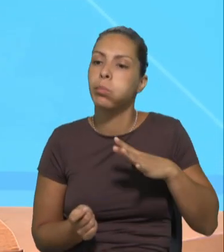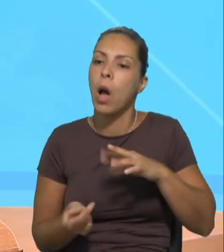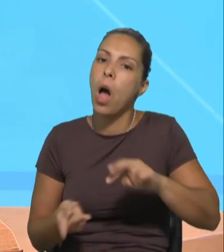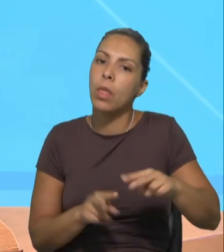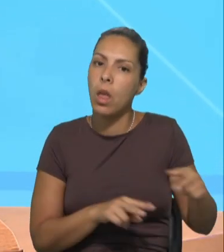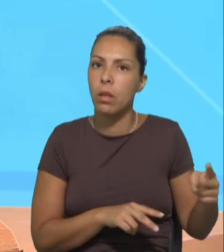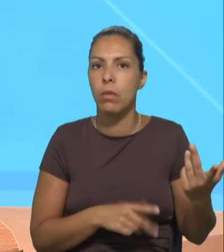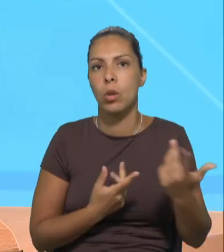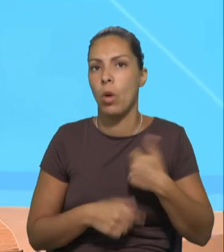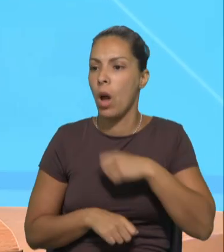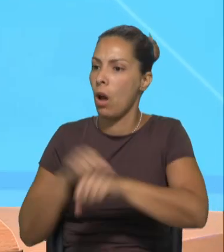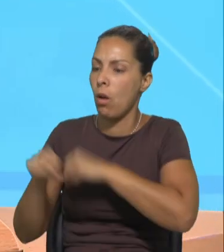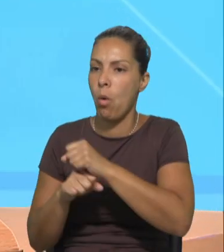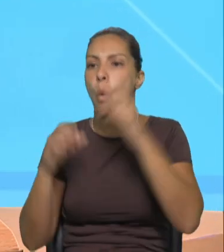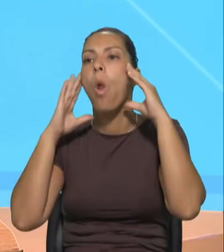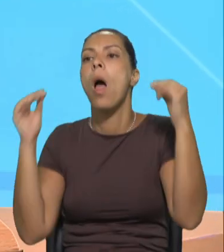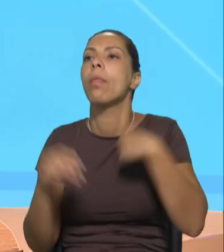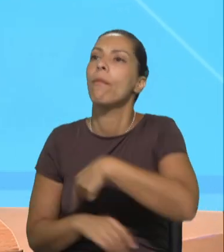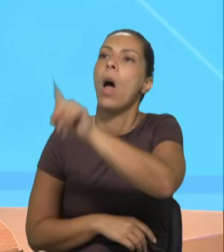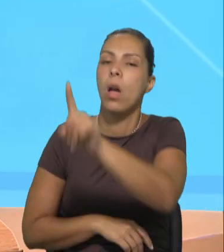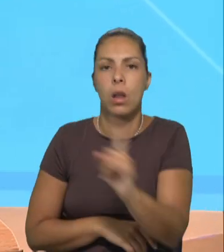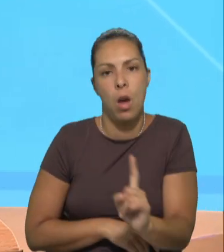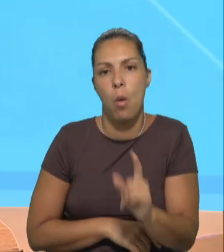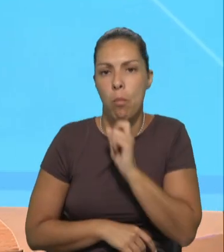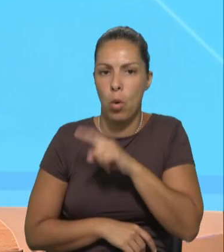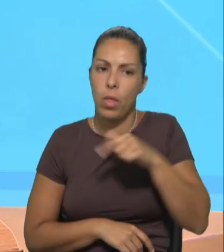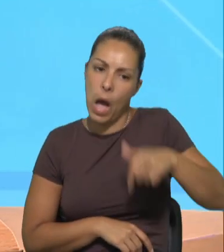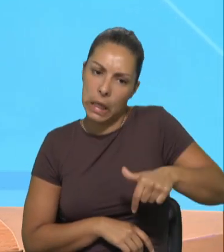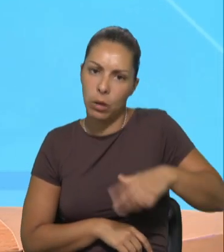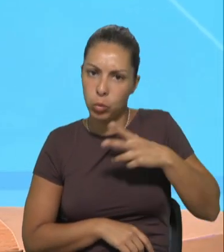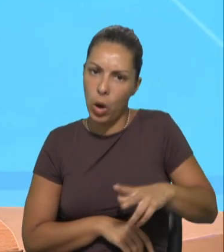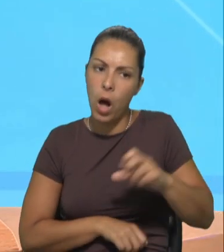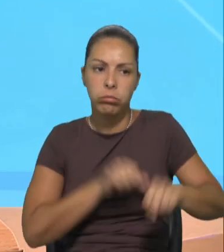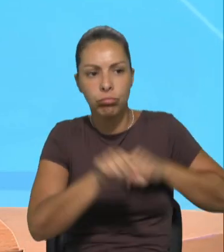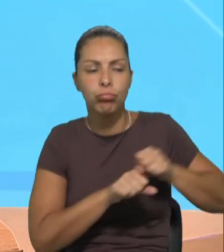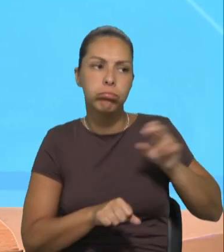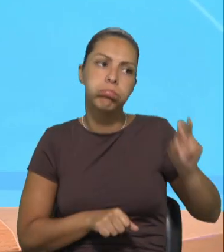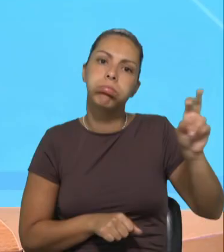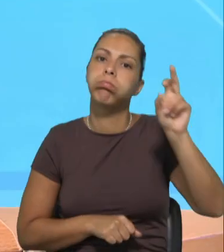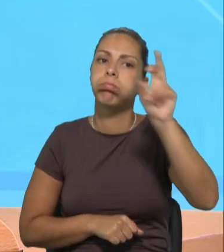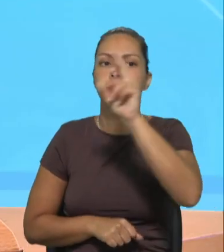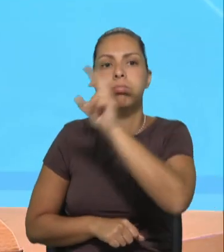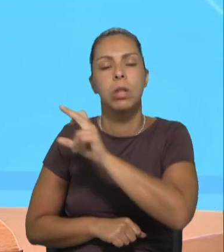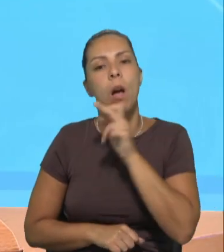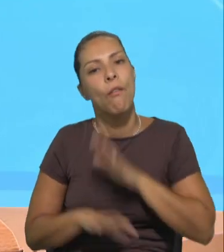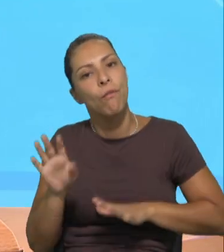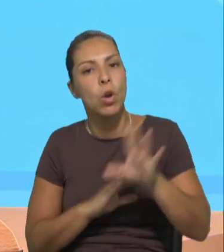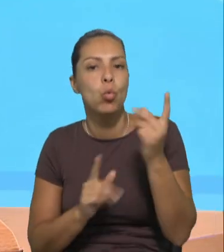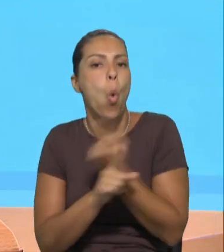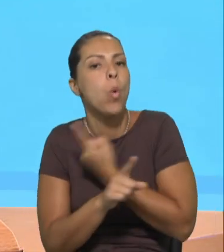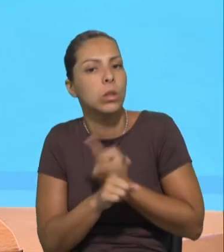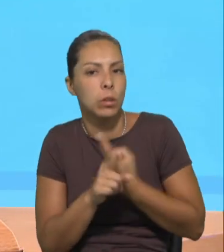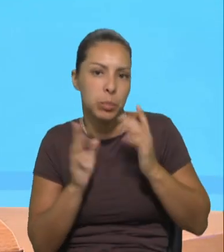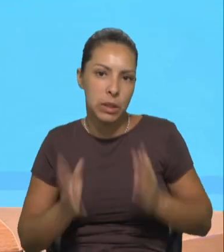andar de bicicleta como nós fomos para a Holanda, pode-se andar aqui. A ideia é procurar fazer coisas com a família. Mas ia a